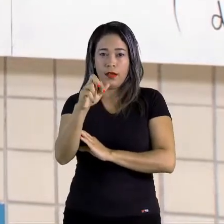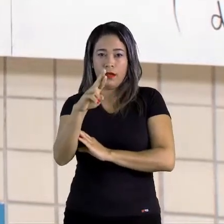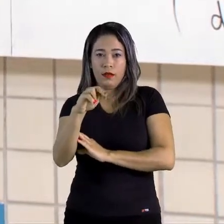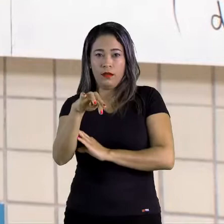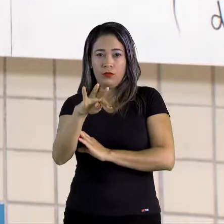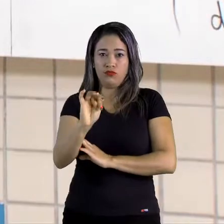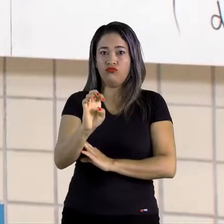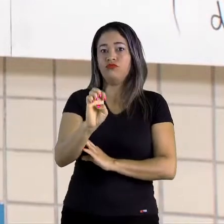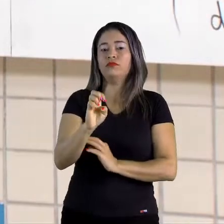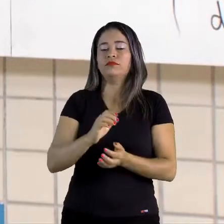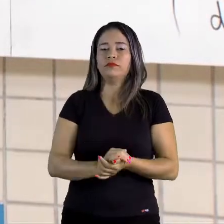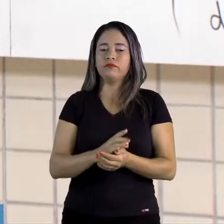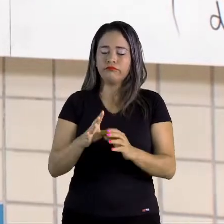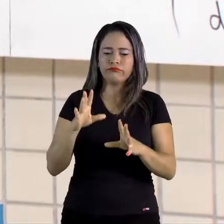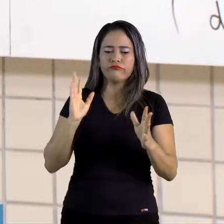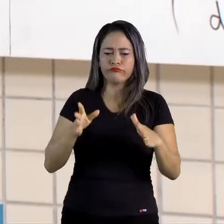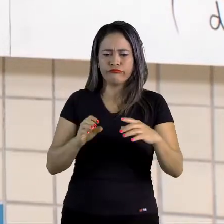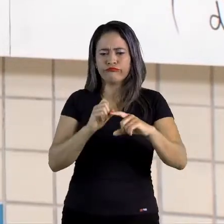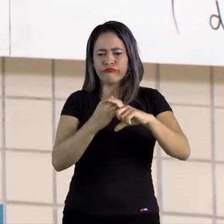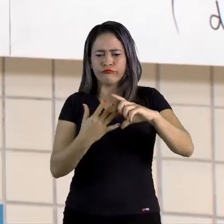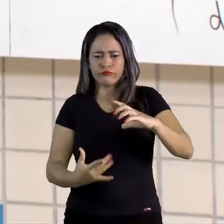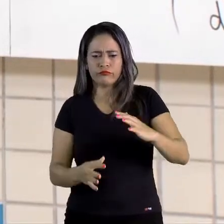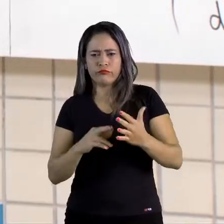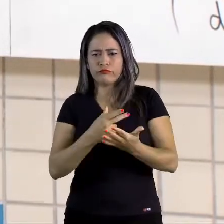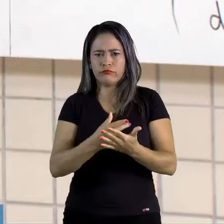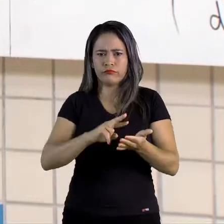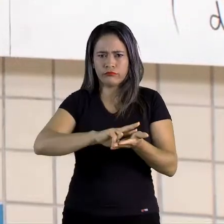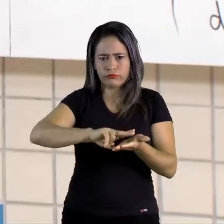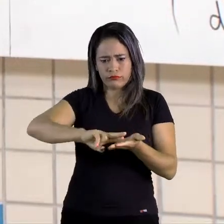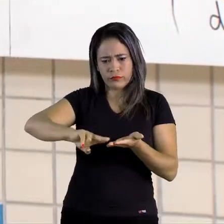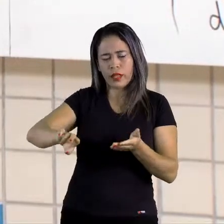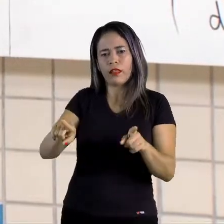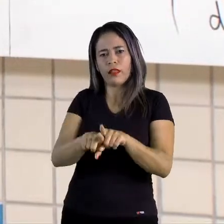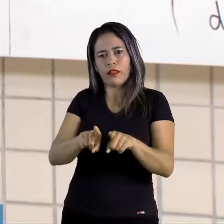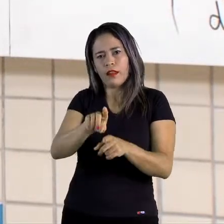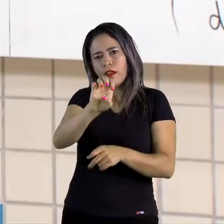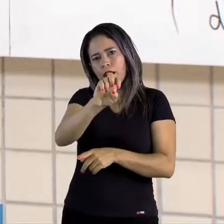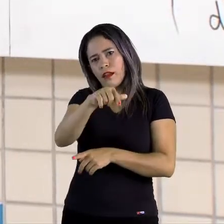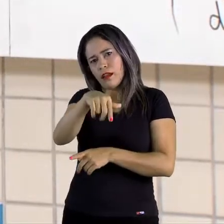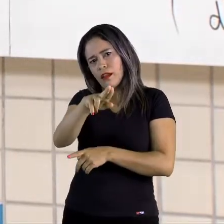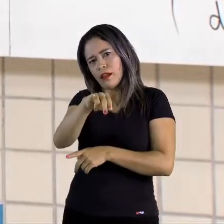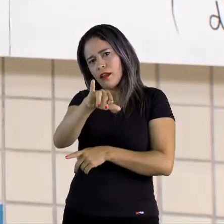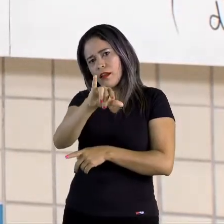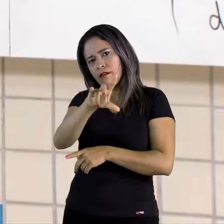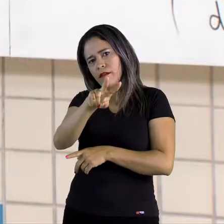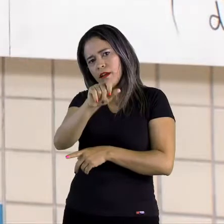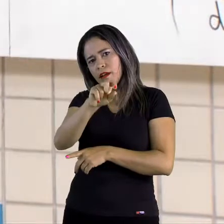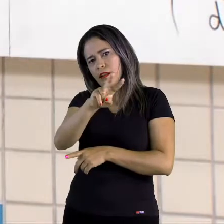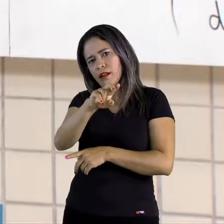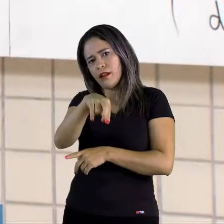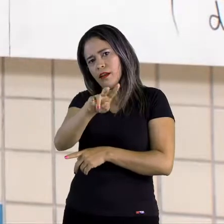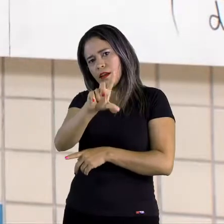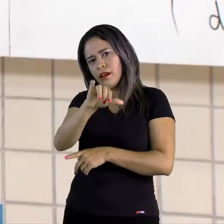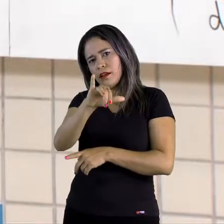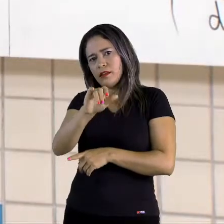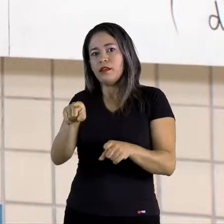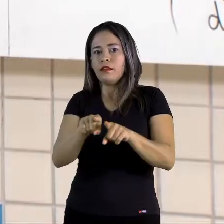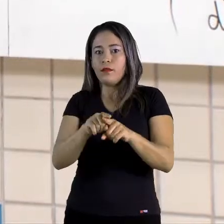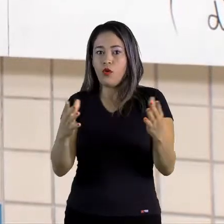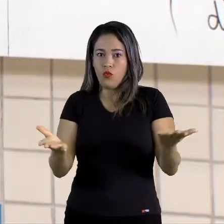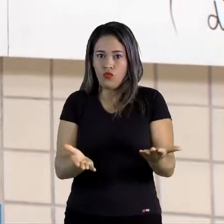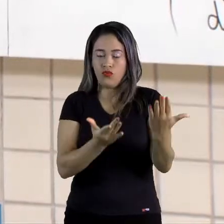classificar, aprendemos um pouquinho sobre equivalência e hoje nós vamos aprender a comparar fração, quem é maior, quem é